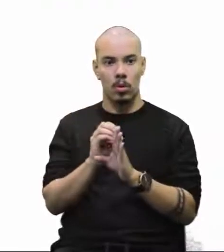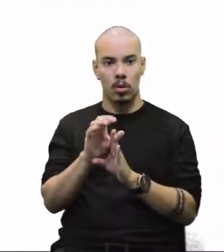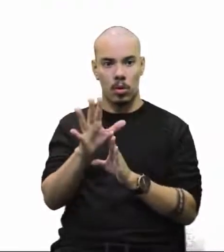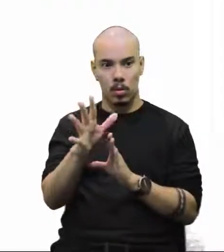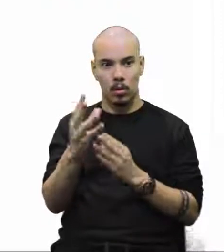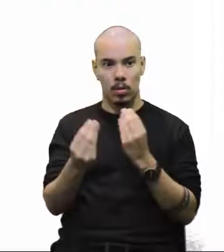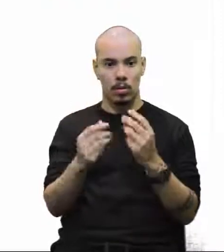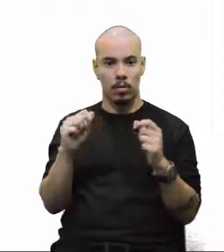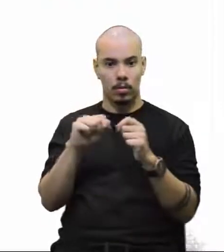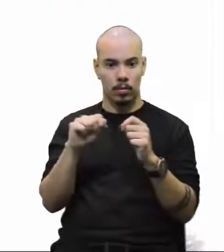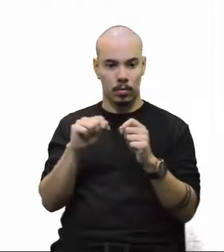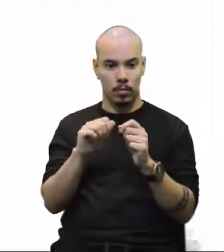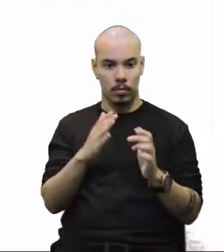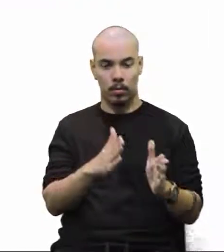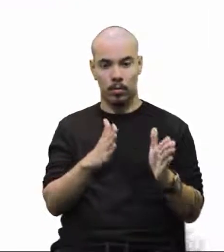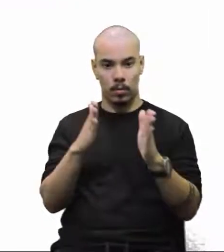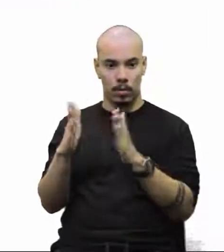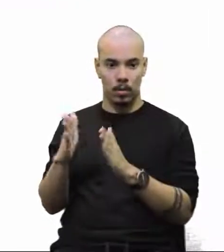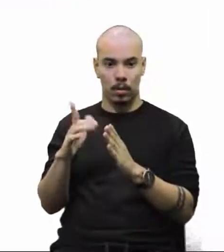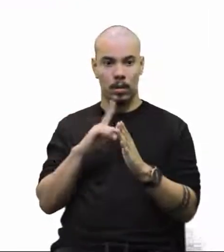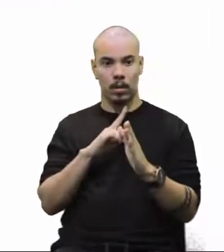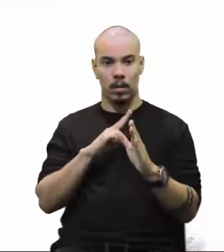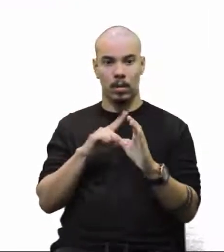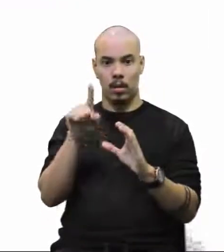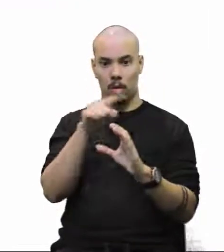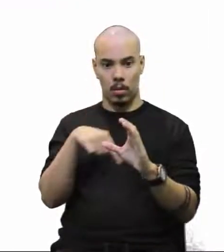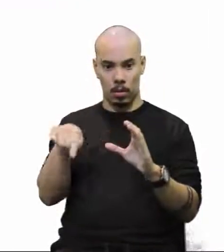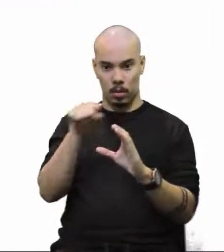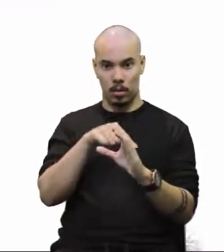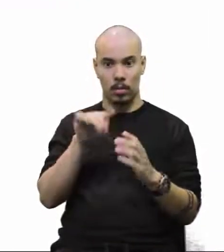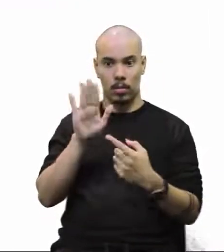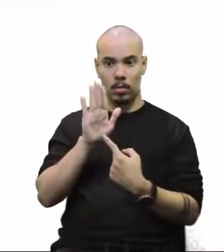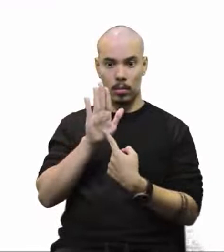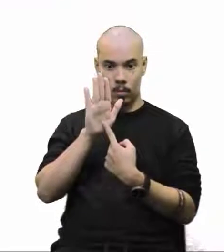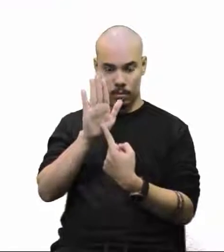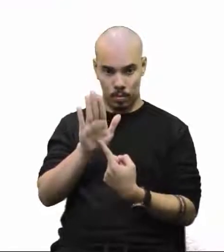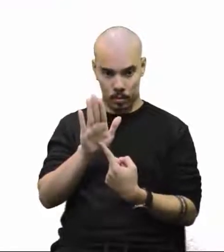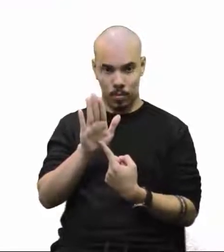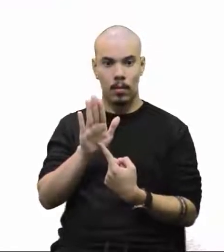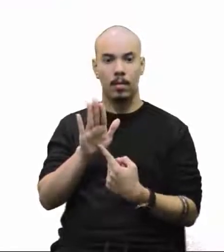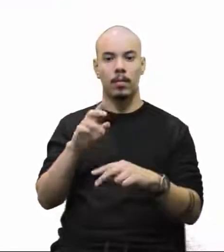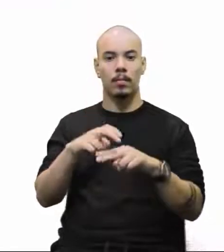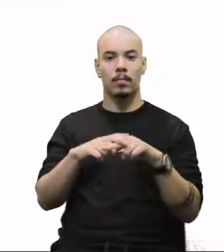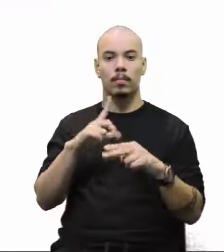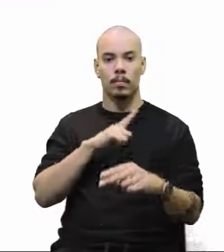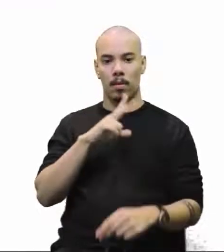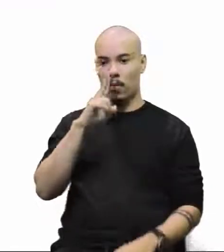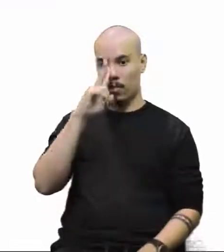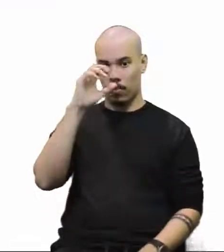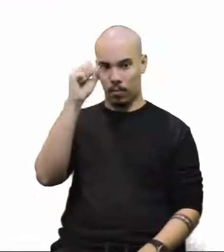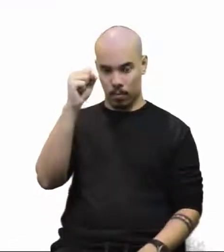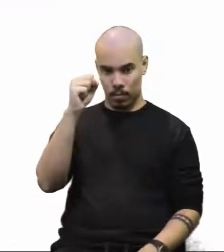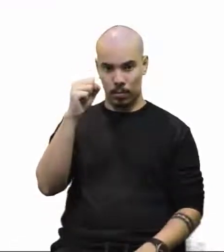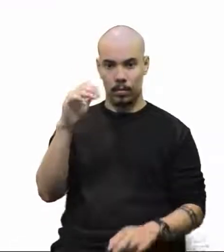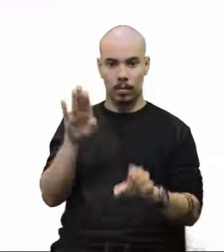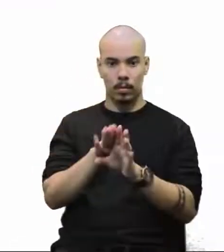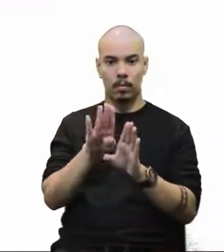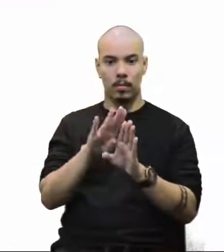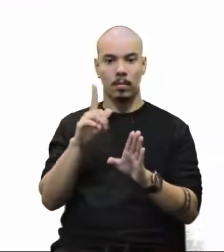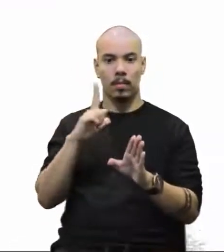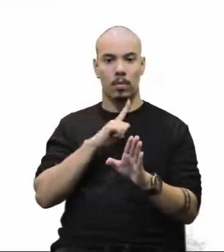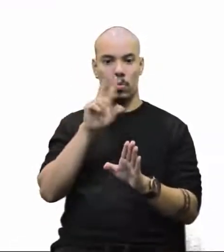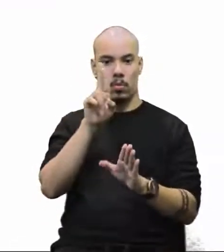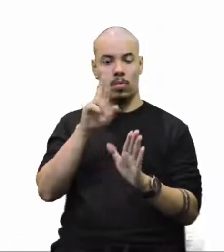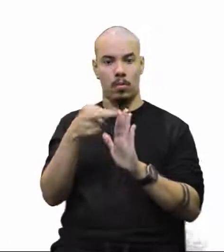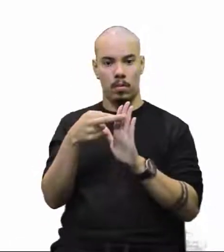para sair do outro lado. A rotação do disco está sendo mostrada aqui, né? Isso. Aí a força magnética, pela regra da